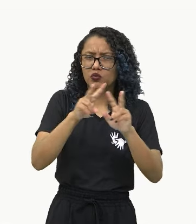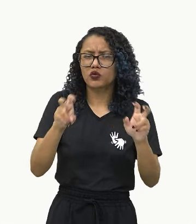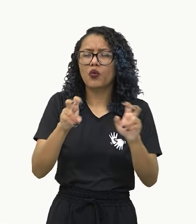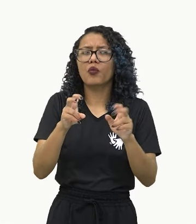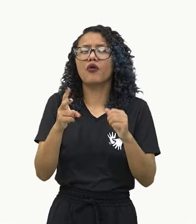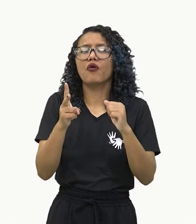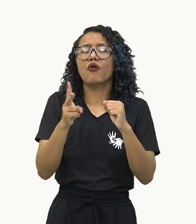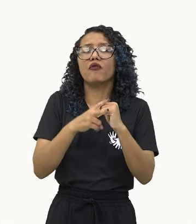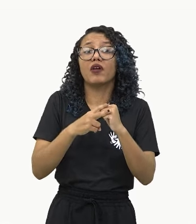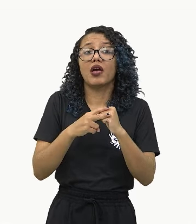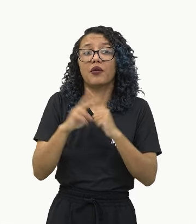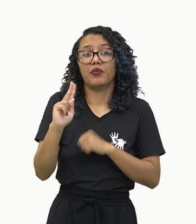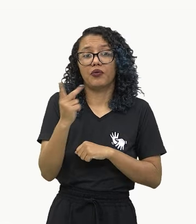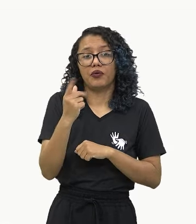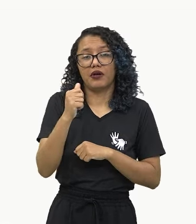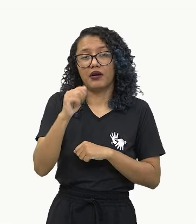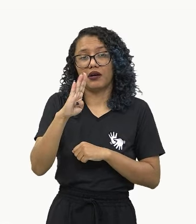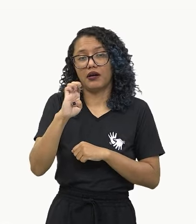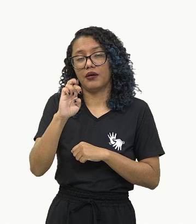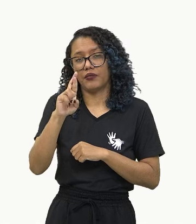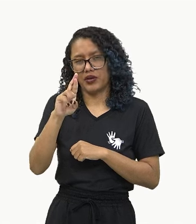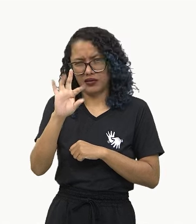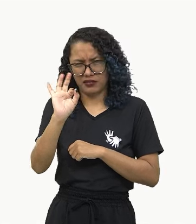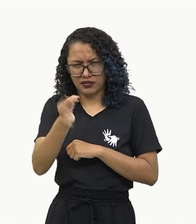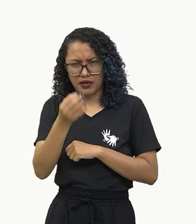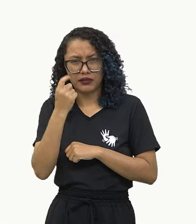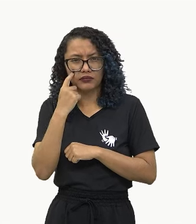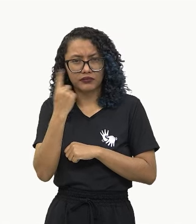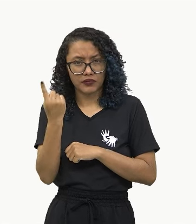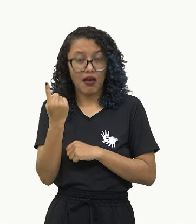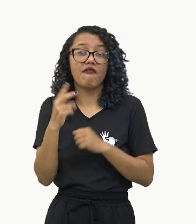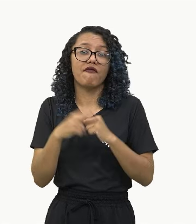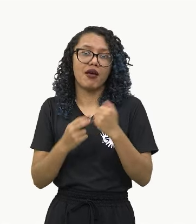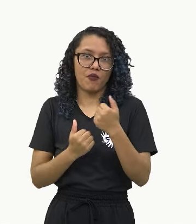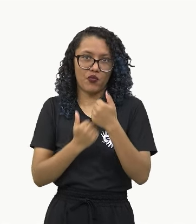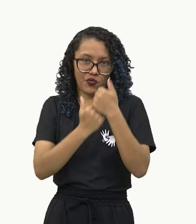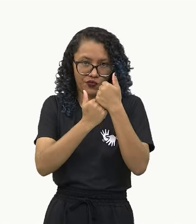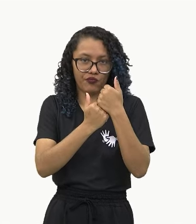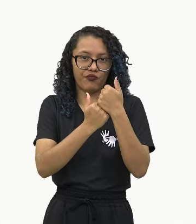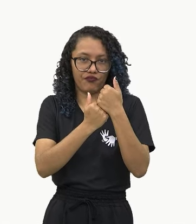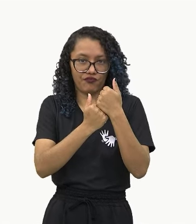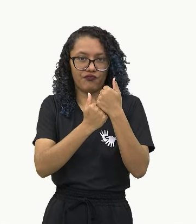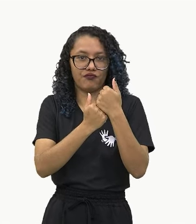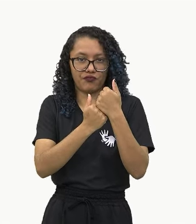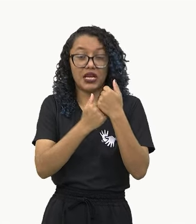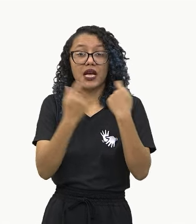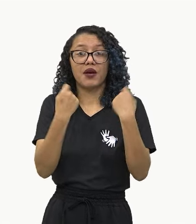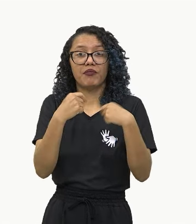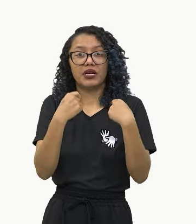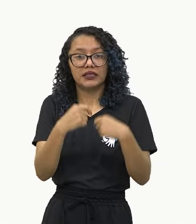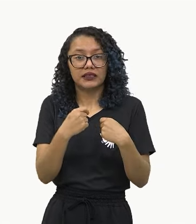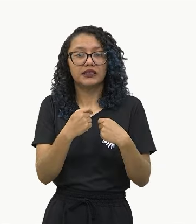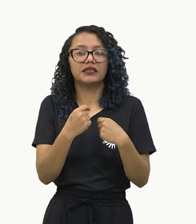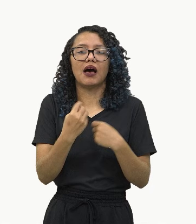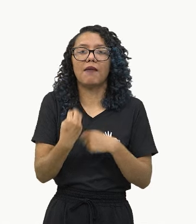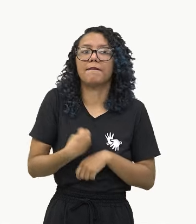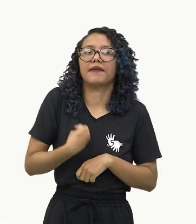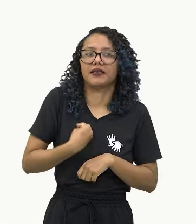que vai ser aqui o nosso verbo auxiliar. Esse verbo, ele está conjugado no presente. O